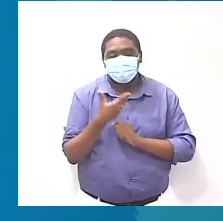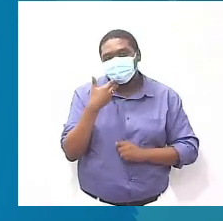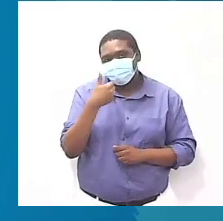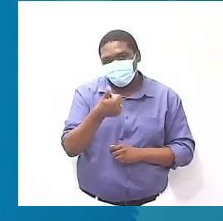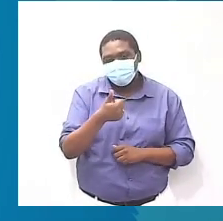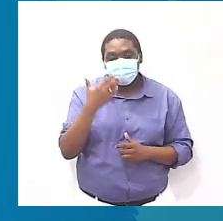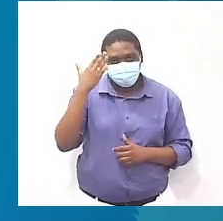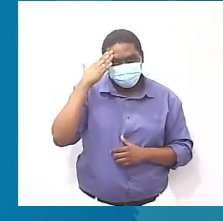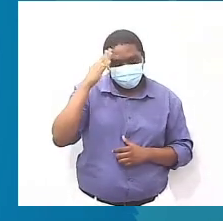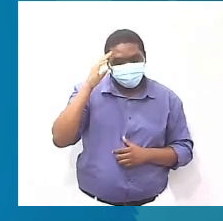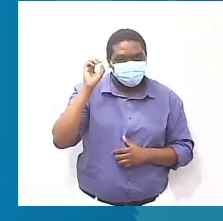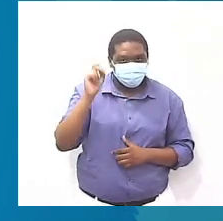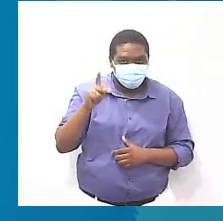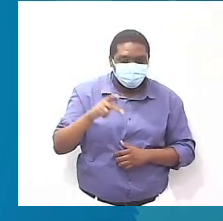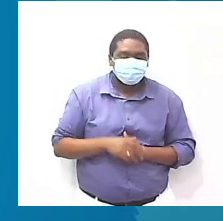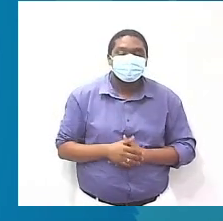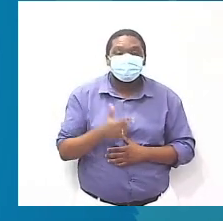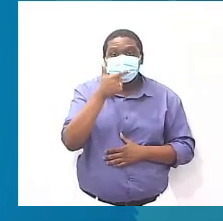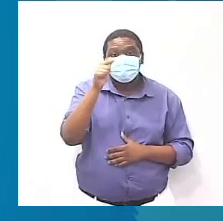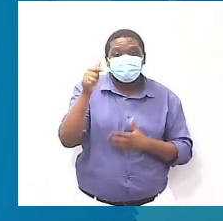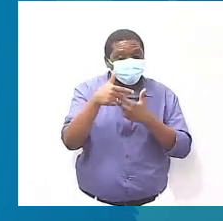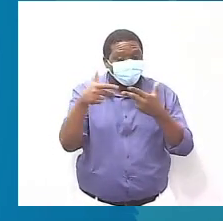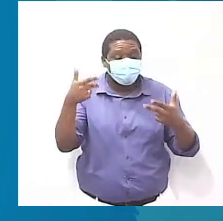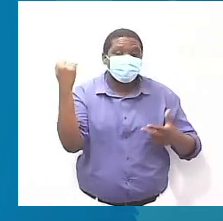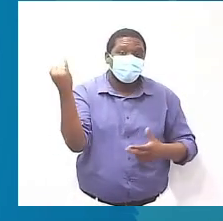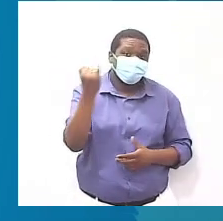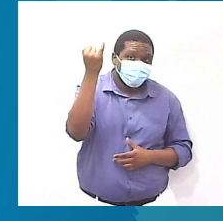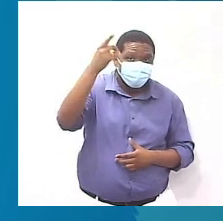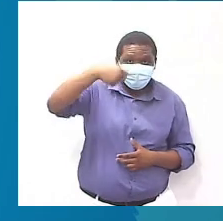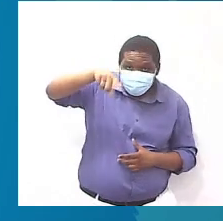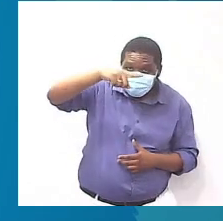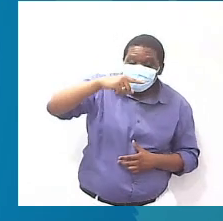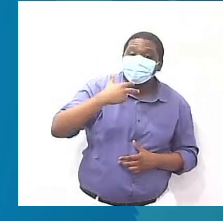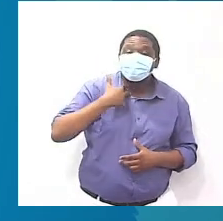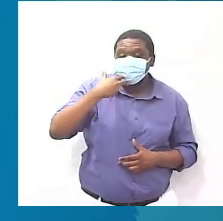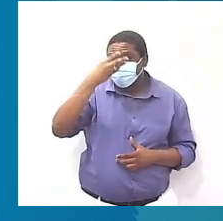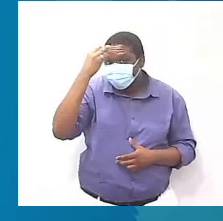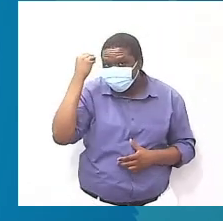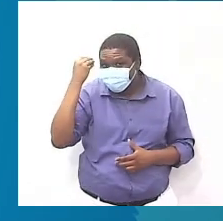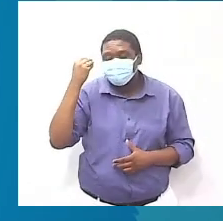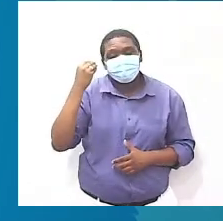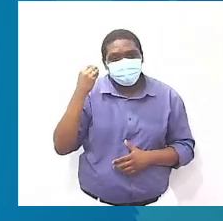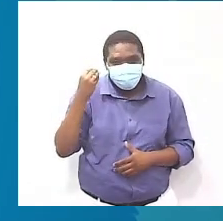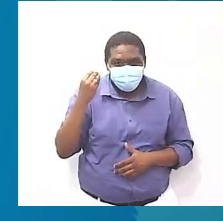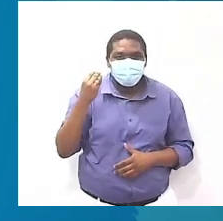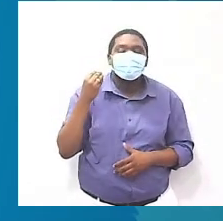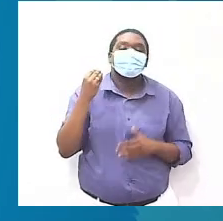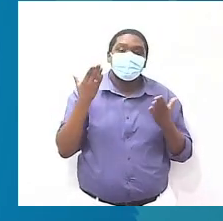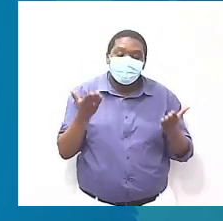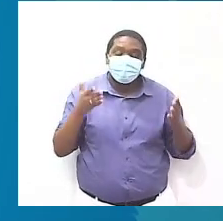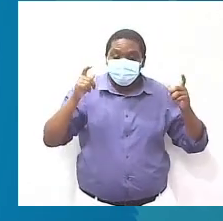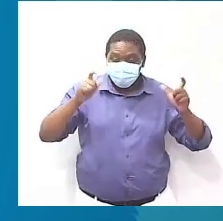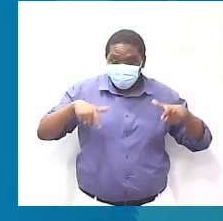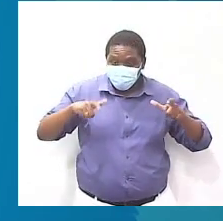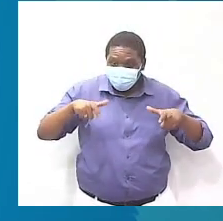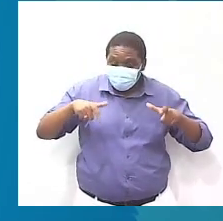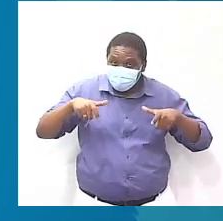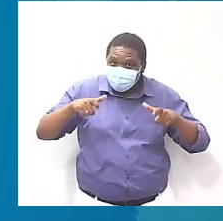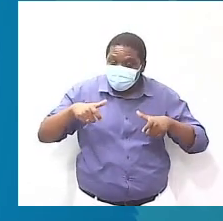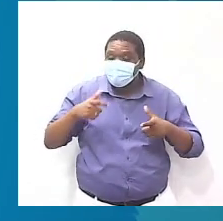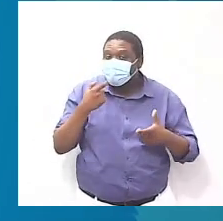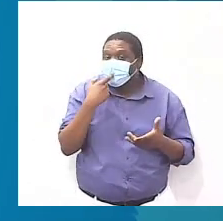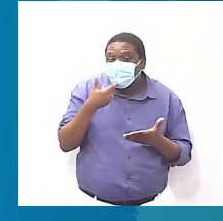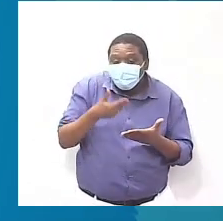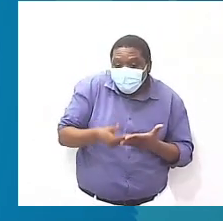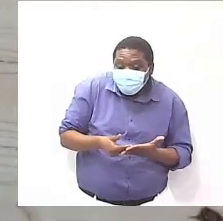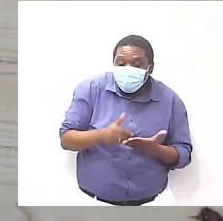mais, ok? Outro fator importante que vocês não podem esquecer é que como esses lugares eram muito próximos